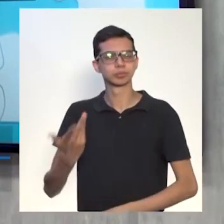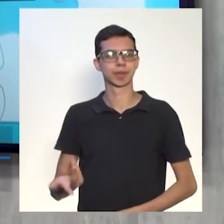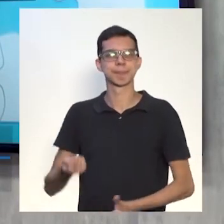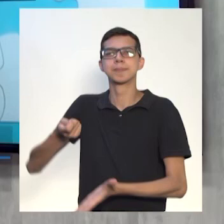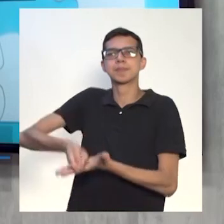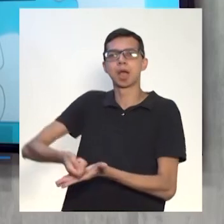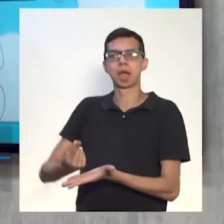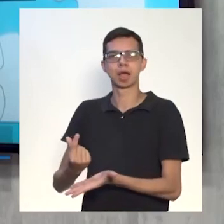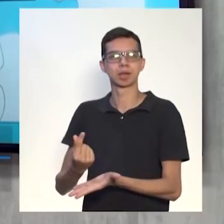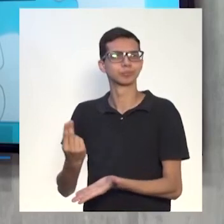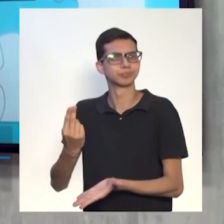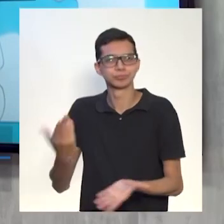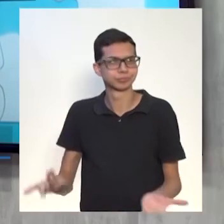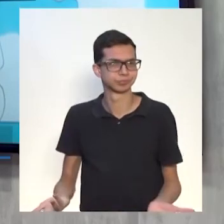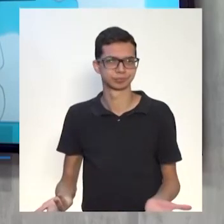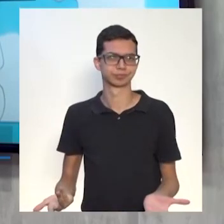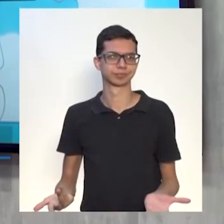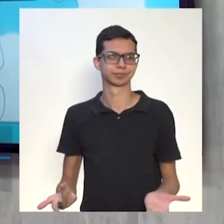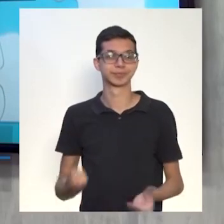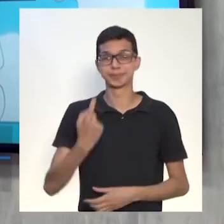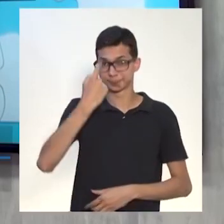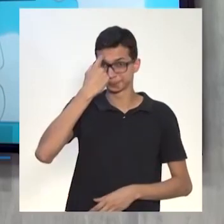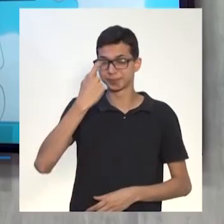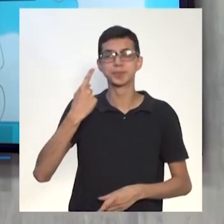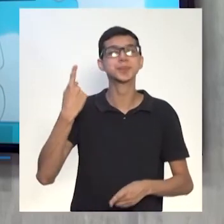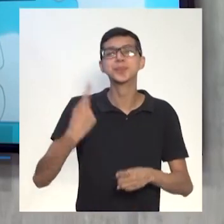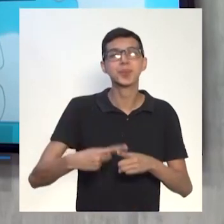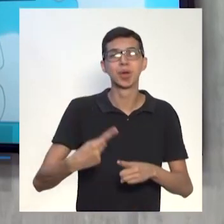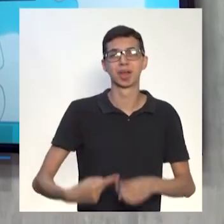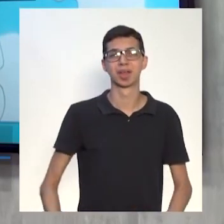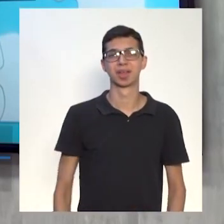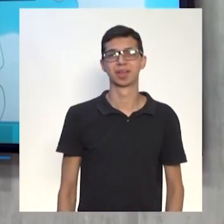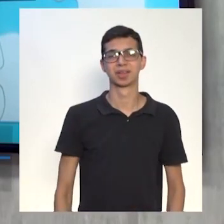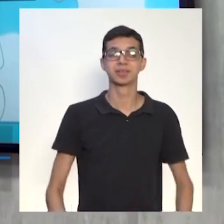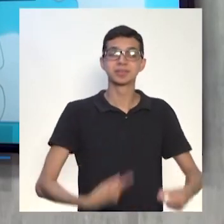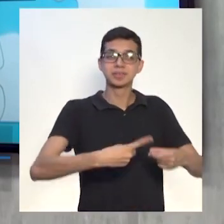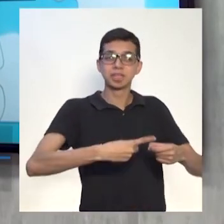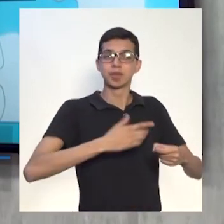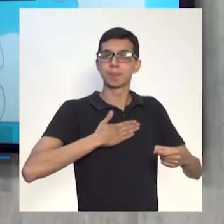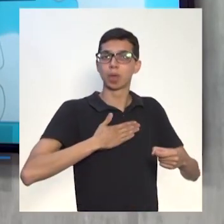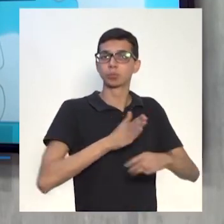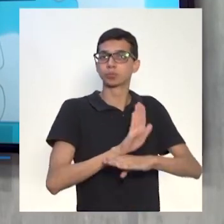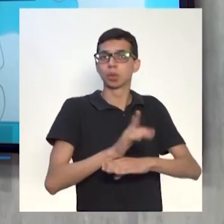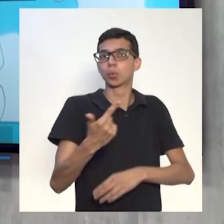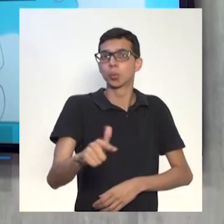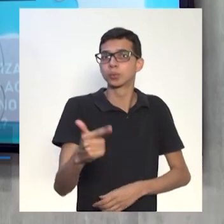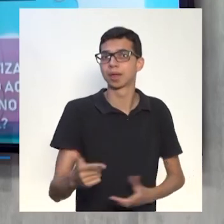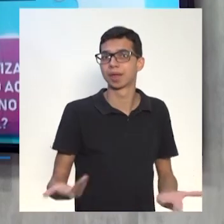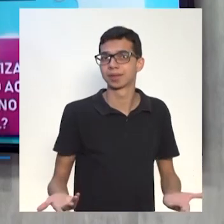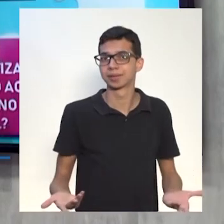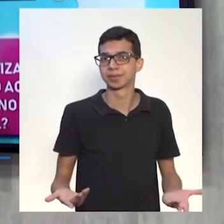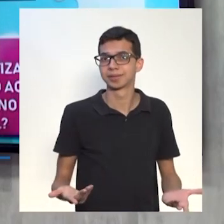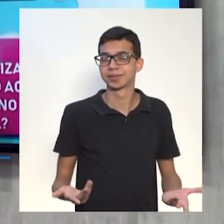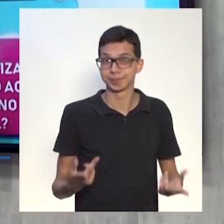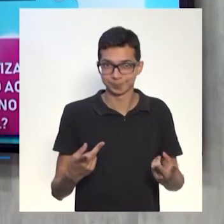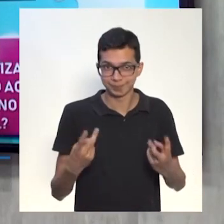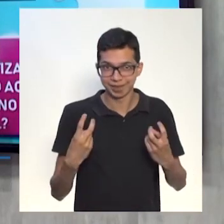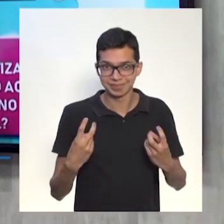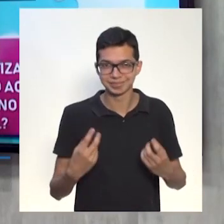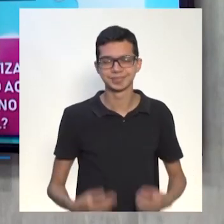acessar. E por quê? Porque na minha cidade não tem cinema. Captou? Aí você se pergunta, e aí?